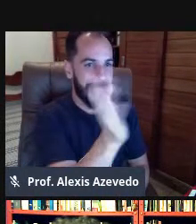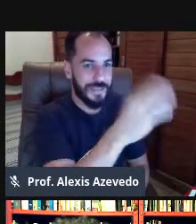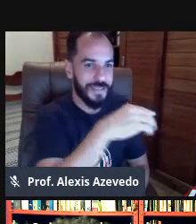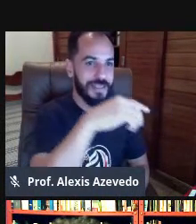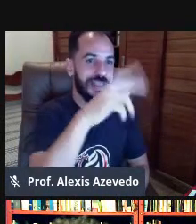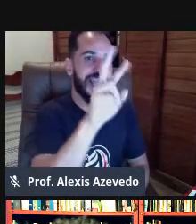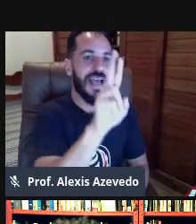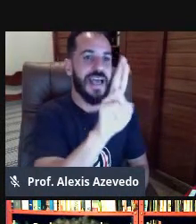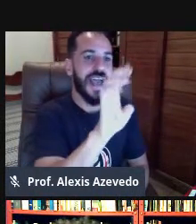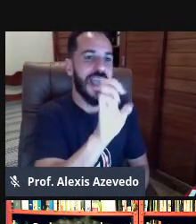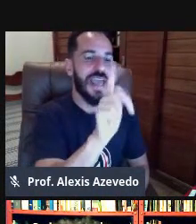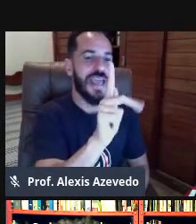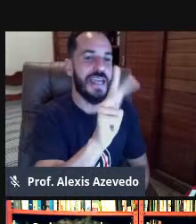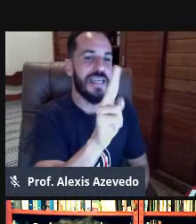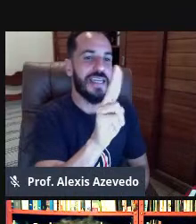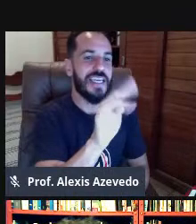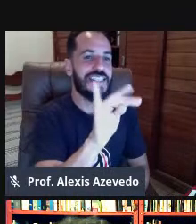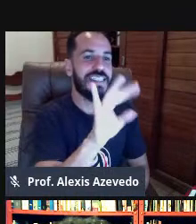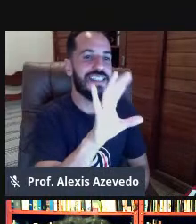sendo oferecidas.